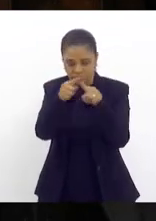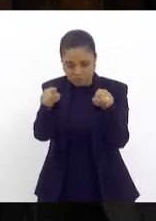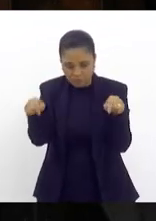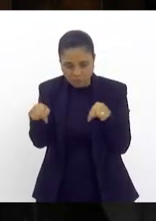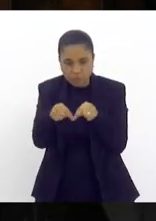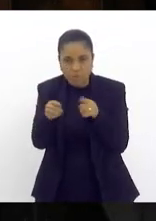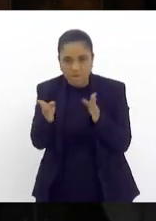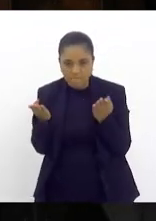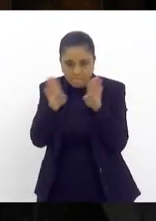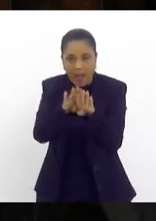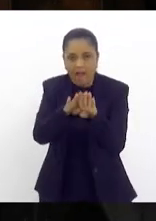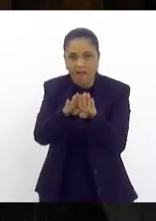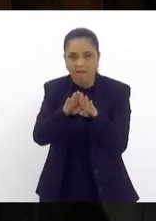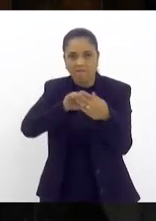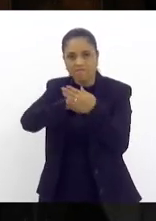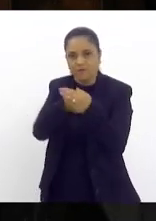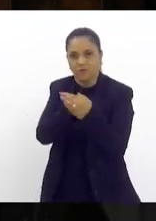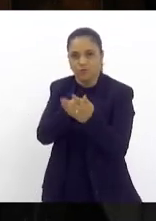Então,